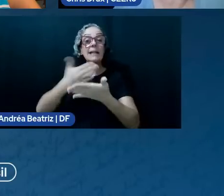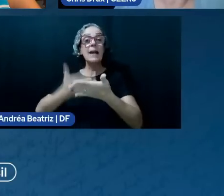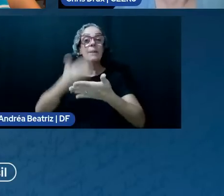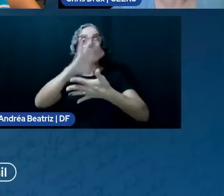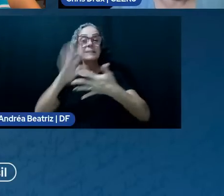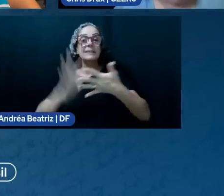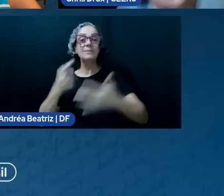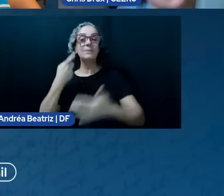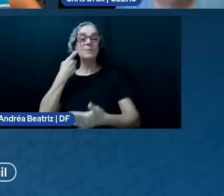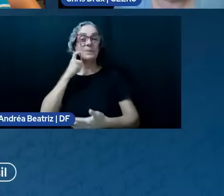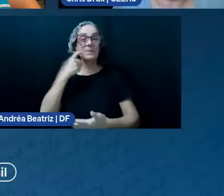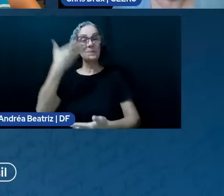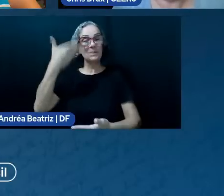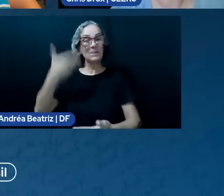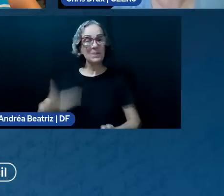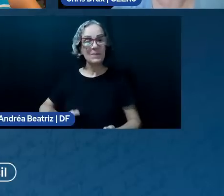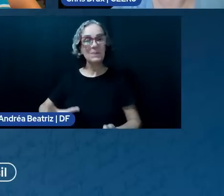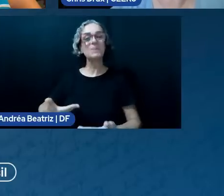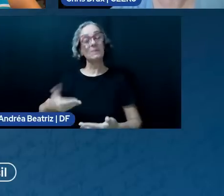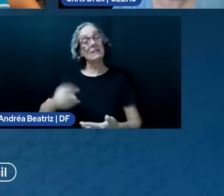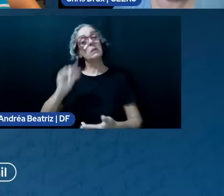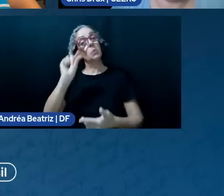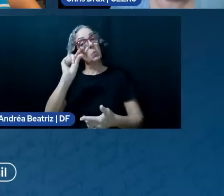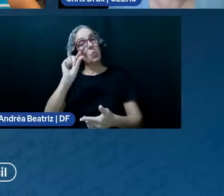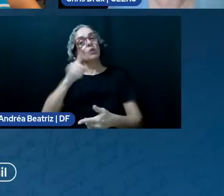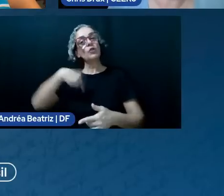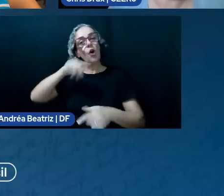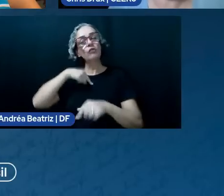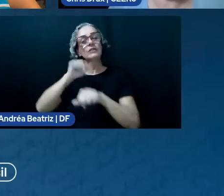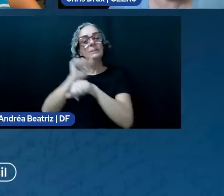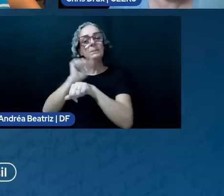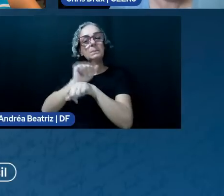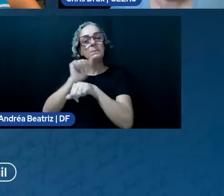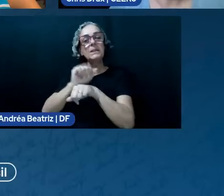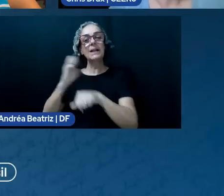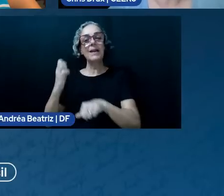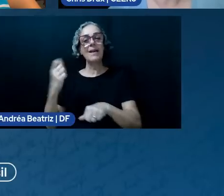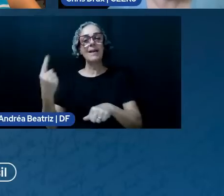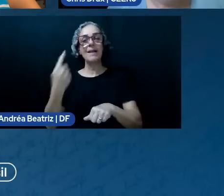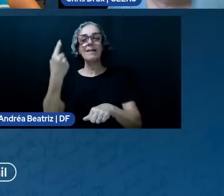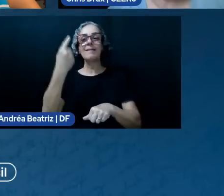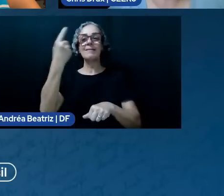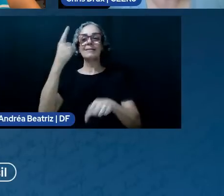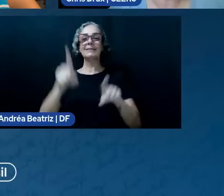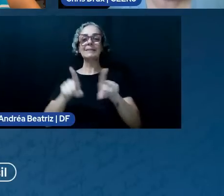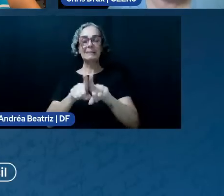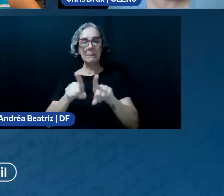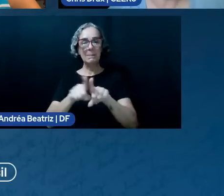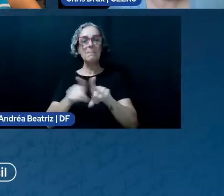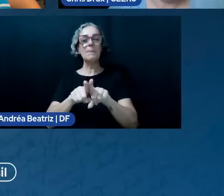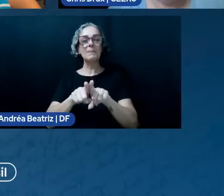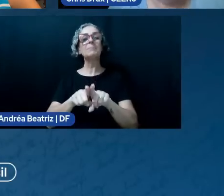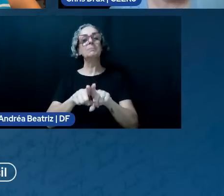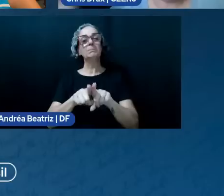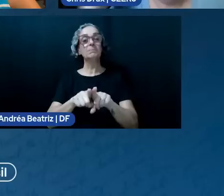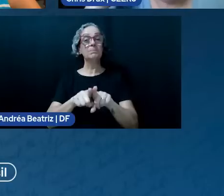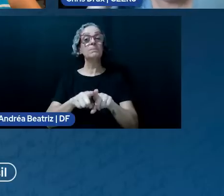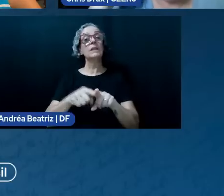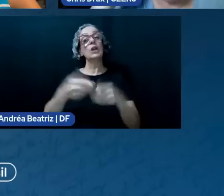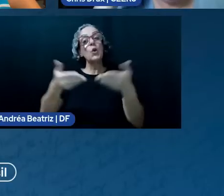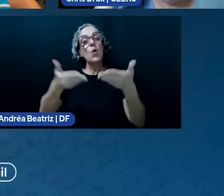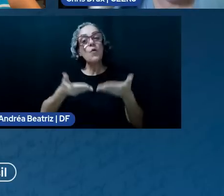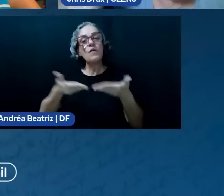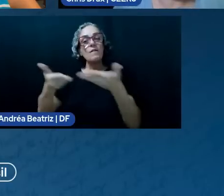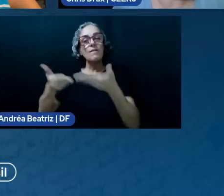Andréia Beatriz, que daqui a pouquinho a gente está aguardando a chegada da Elaine Batista, e aos nossos convidados de hoje,